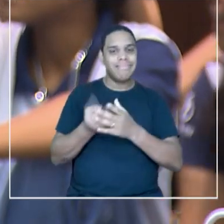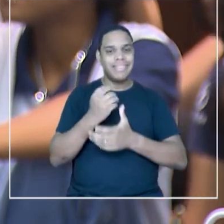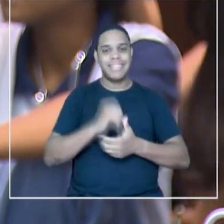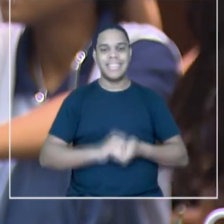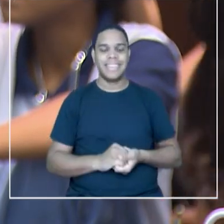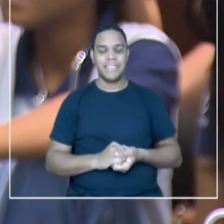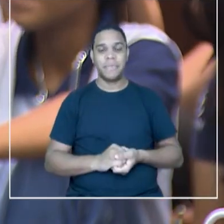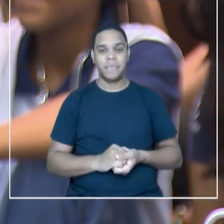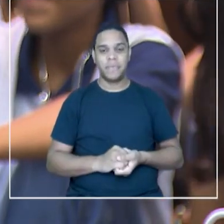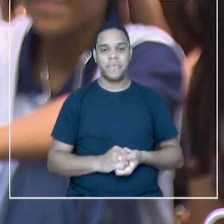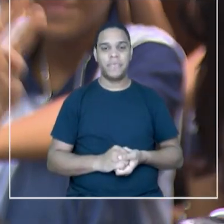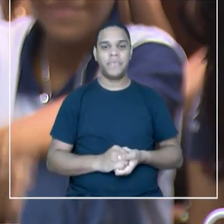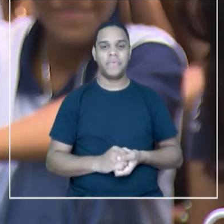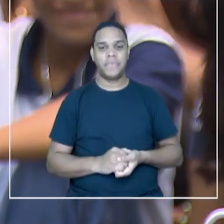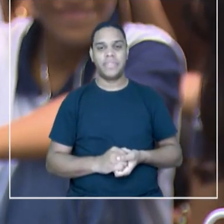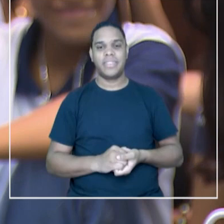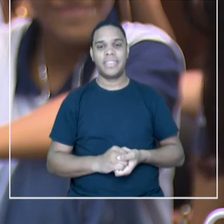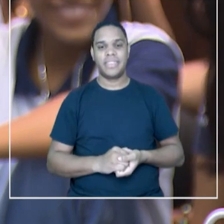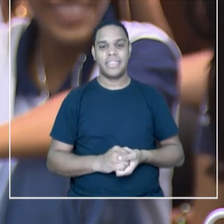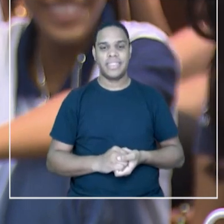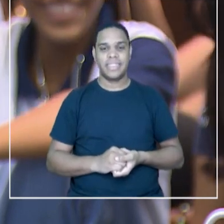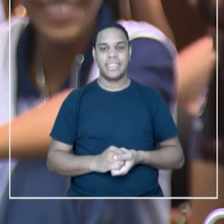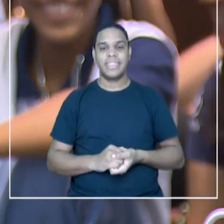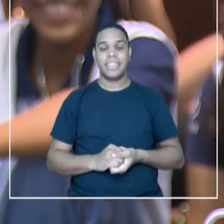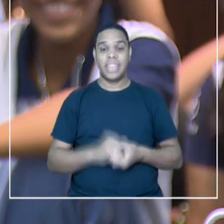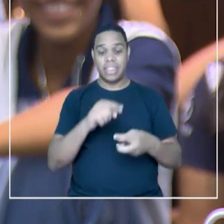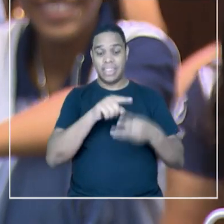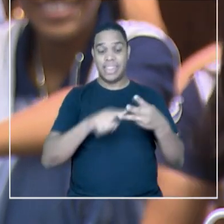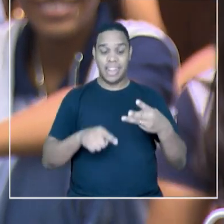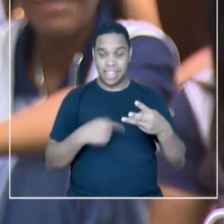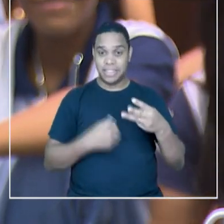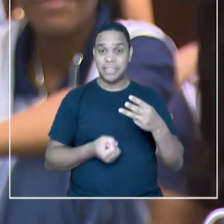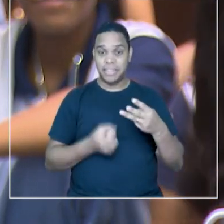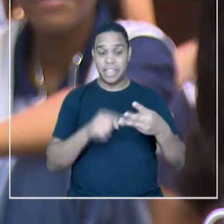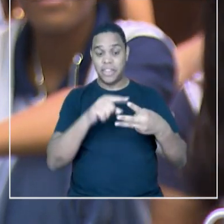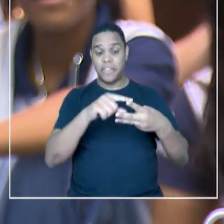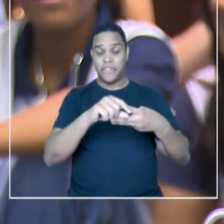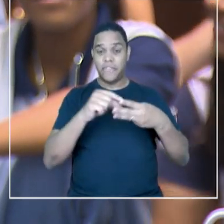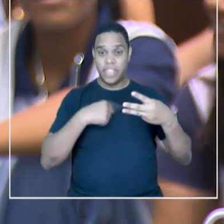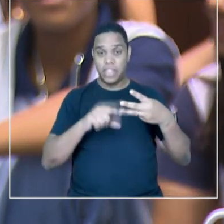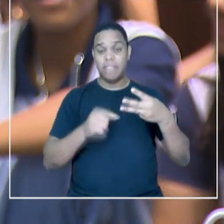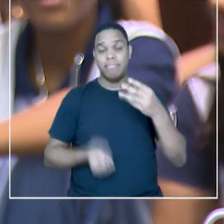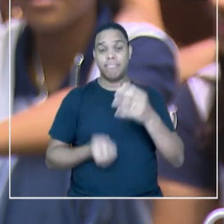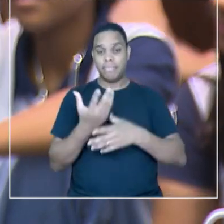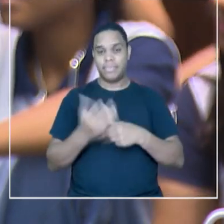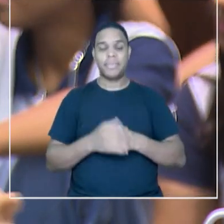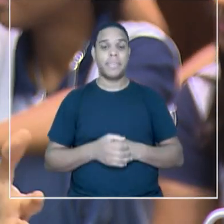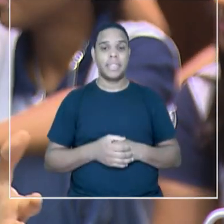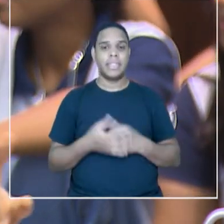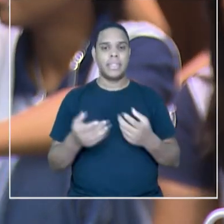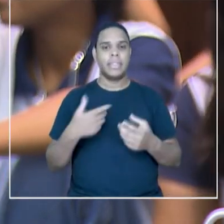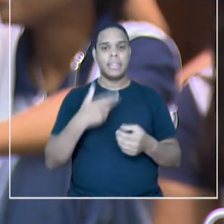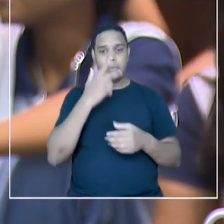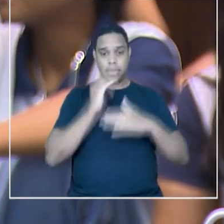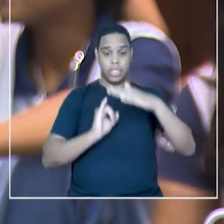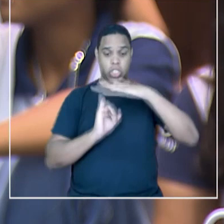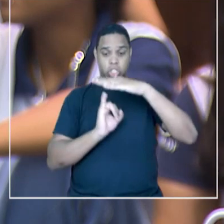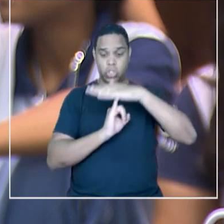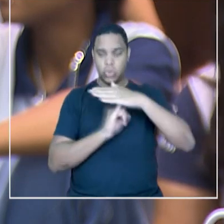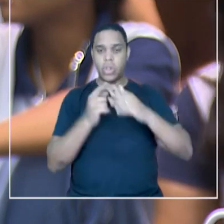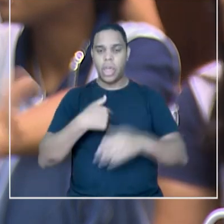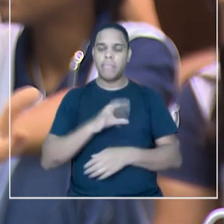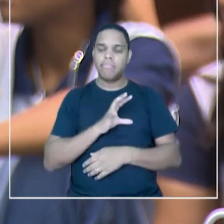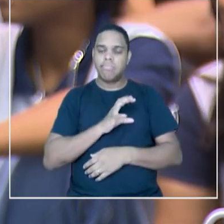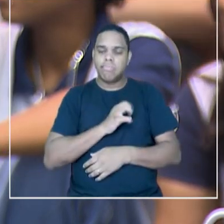E aí a gente já emendou 3 filhos de uma vez e tal. E é interessante porque realmente o instituto ele passa a ser um filho, assim, né? E